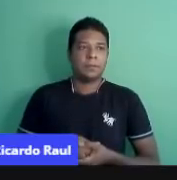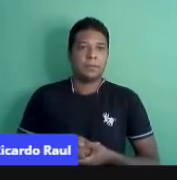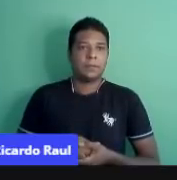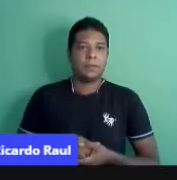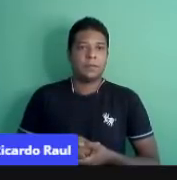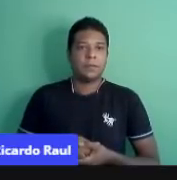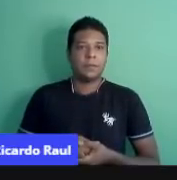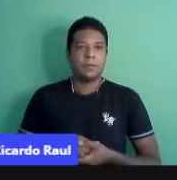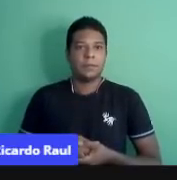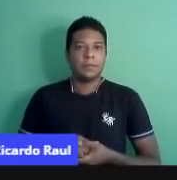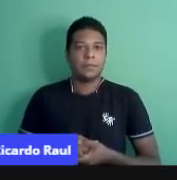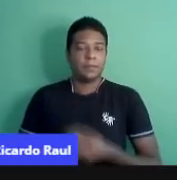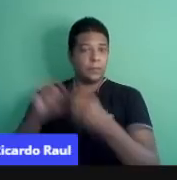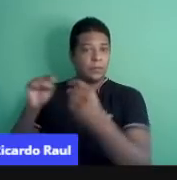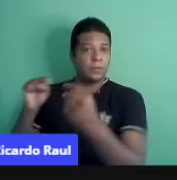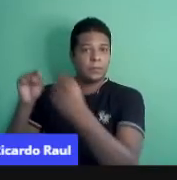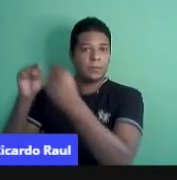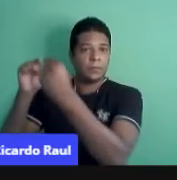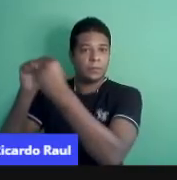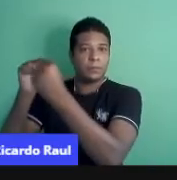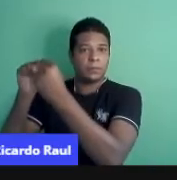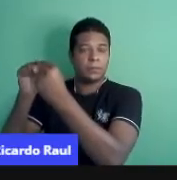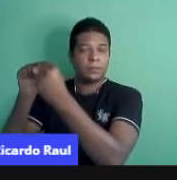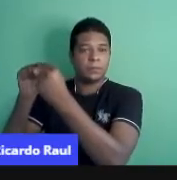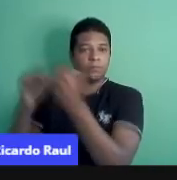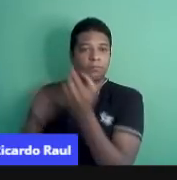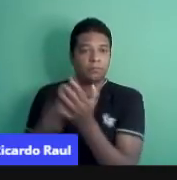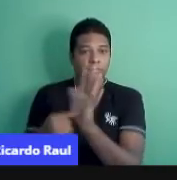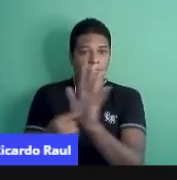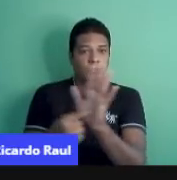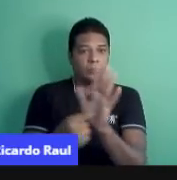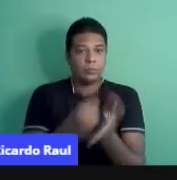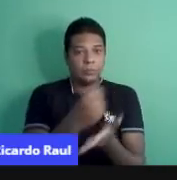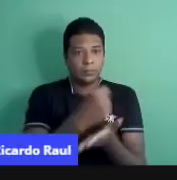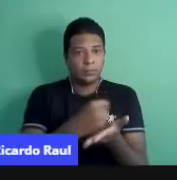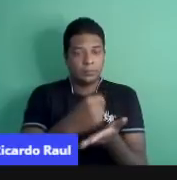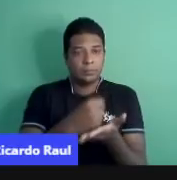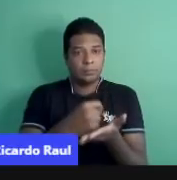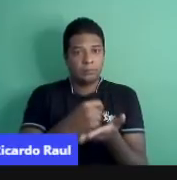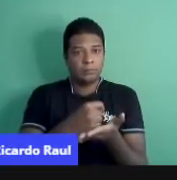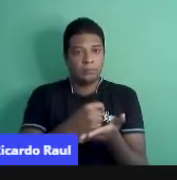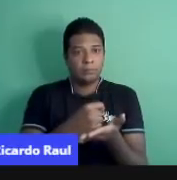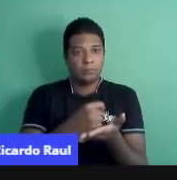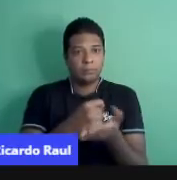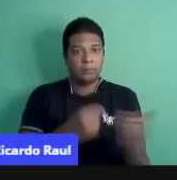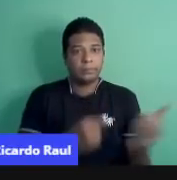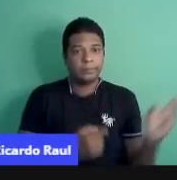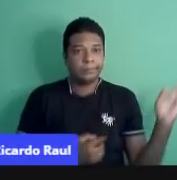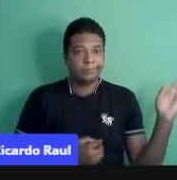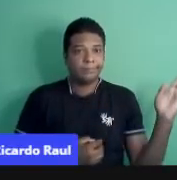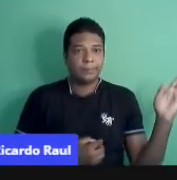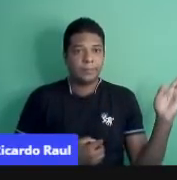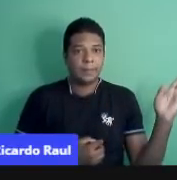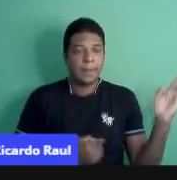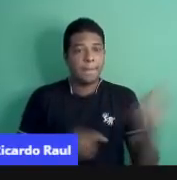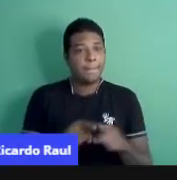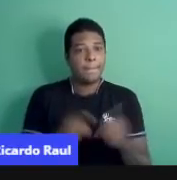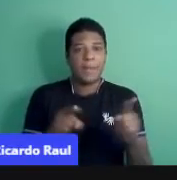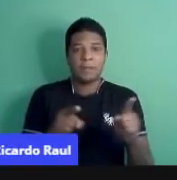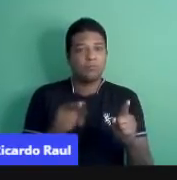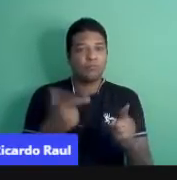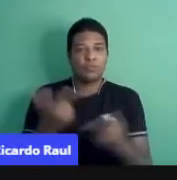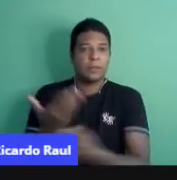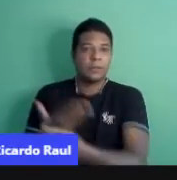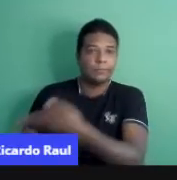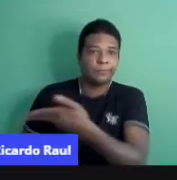Esses objetivos, eles apareciam descritos ali, porém, eles não tinham relação direta